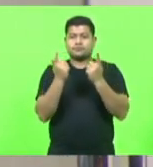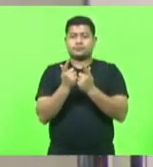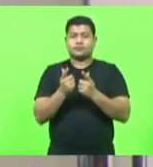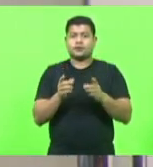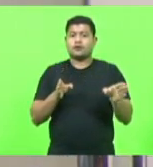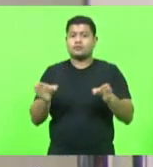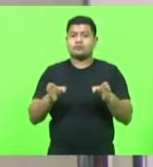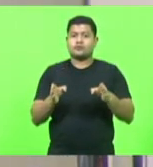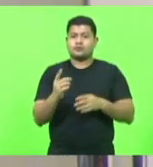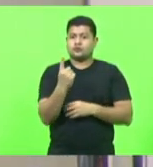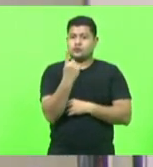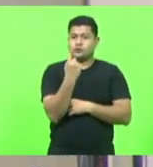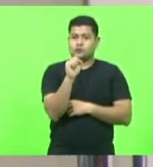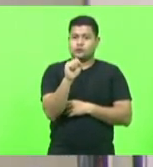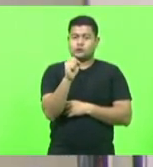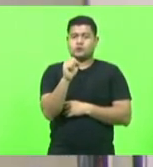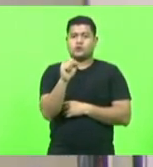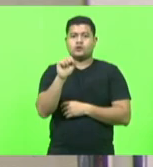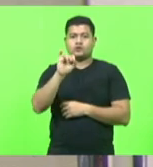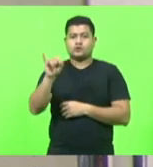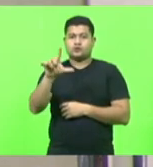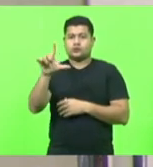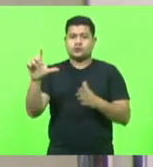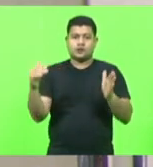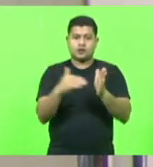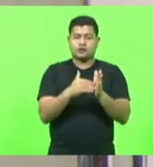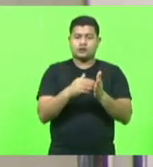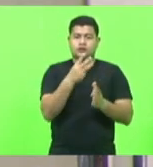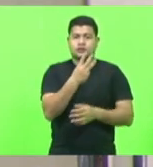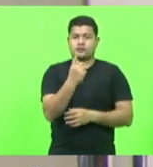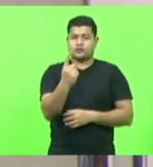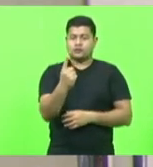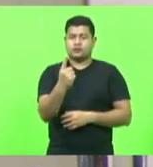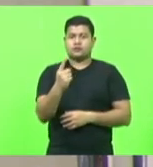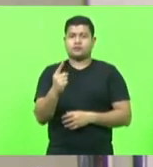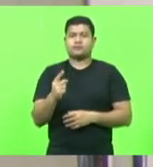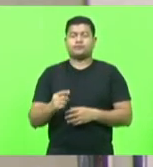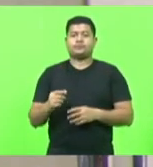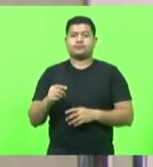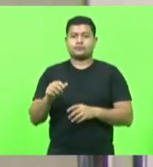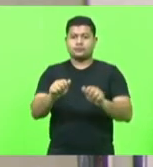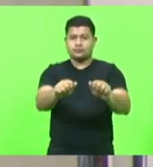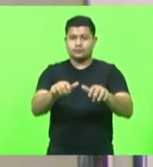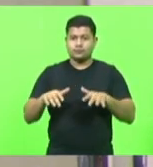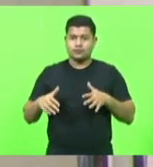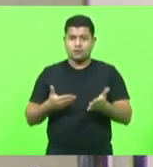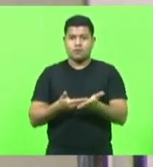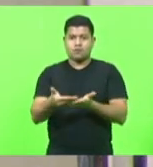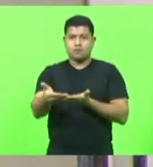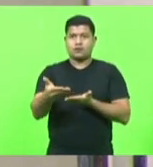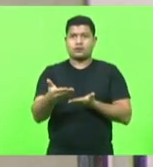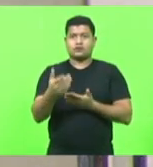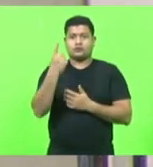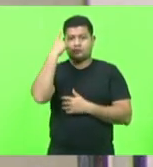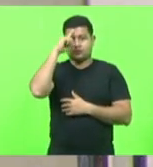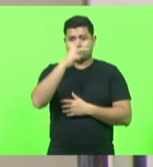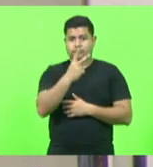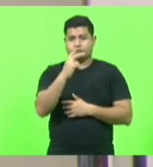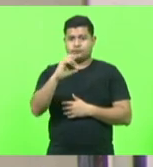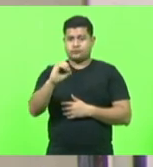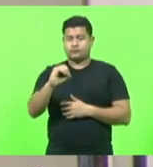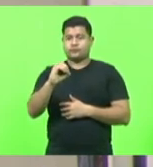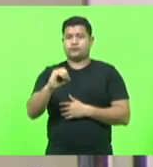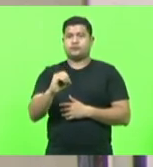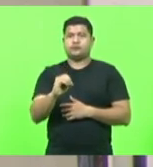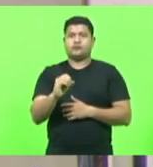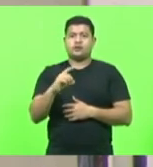de 18 a 31 de julho de 2021, com sessão plenária inicial para o dia 20 de